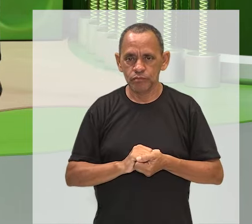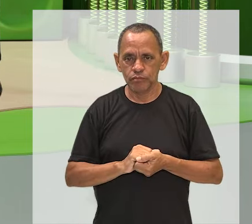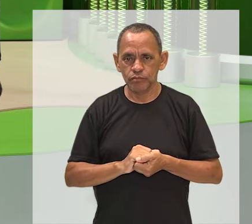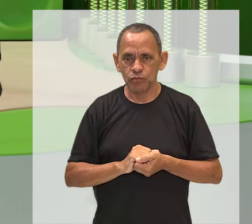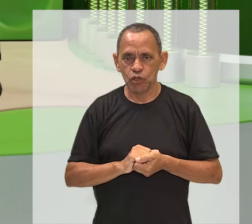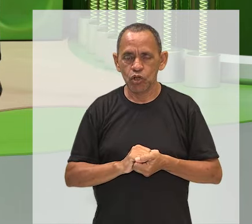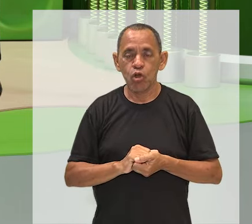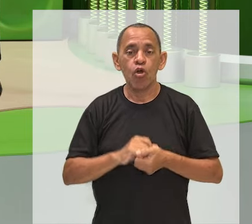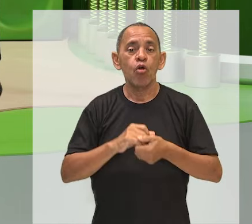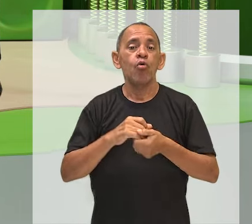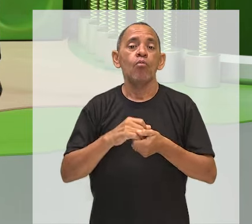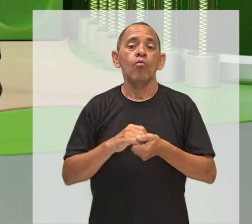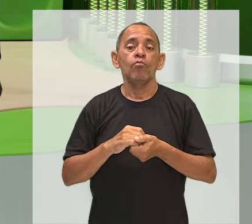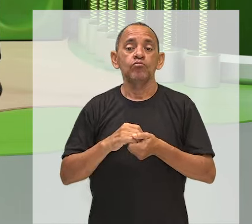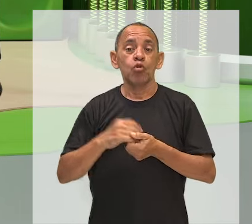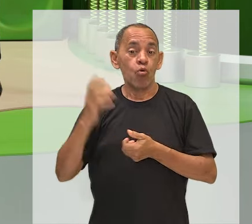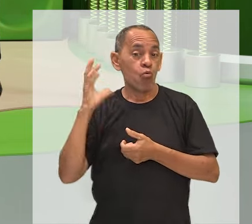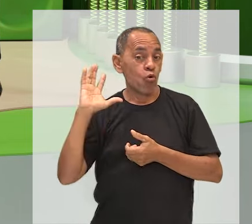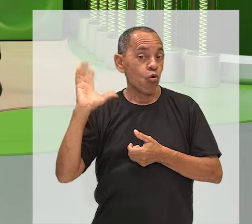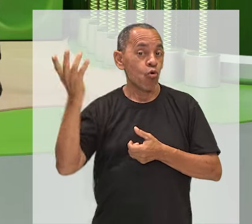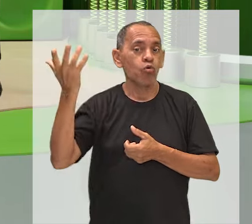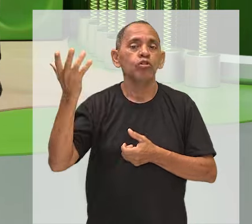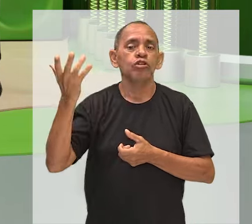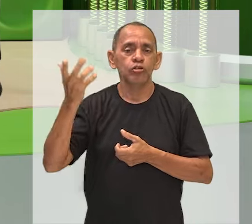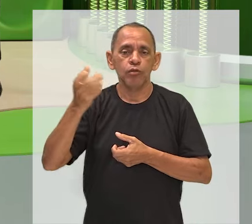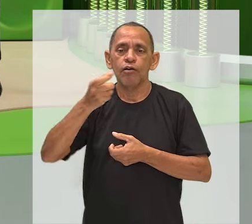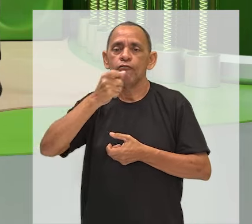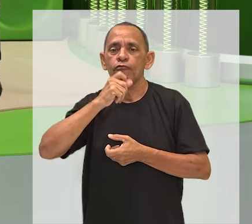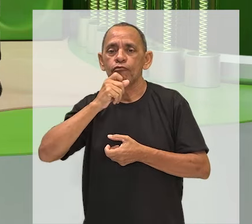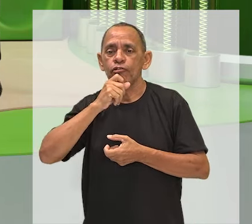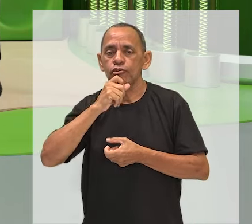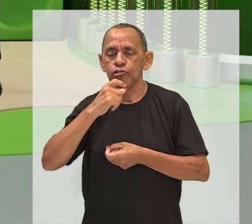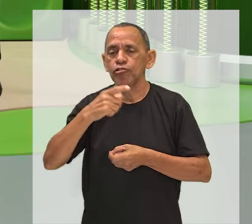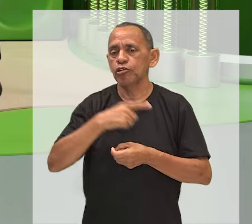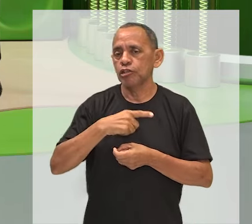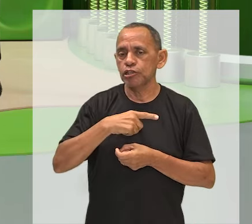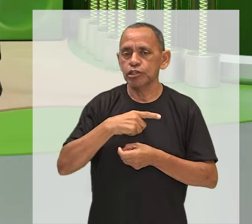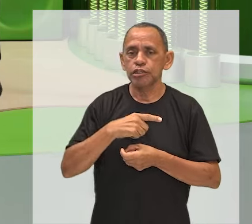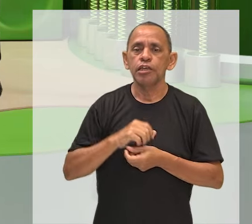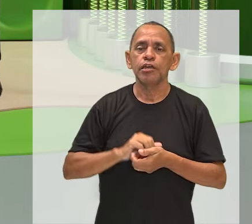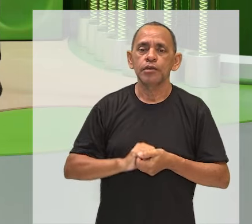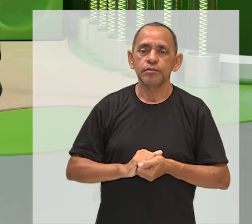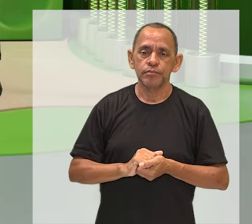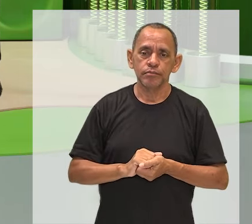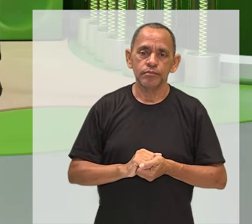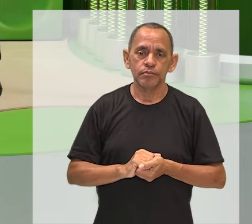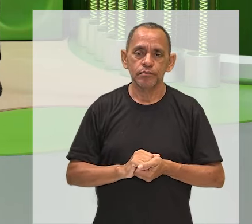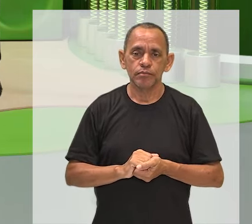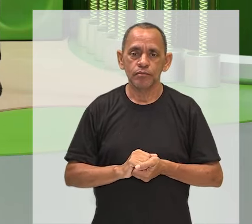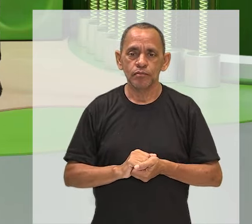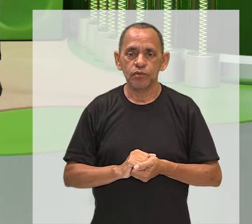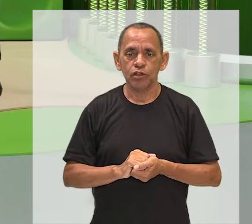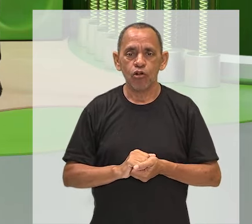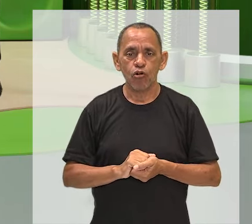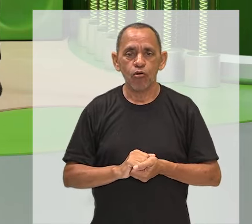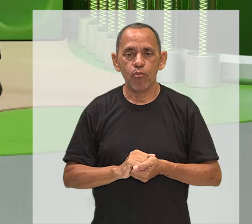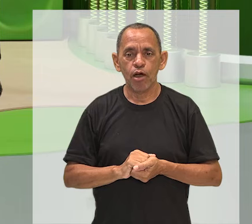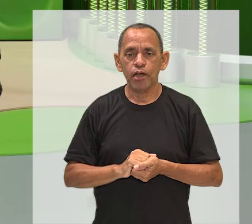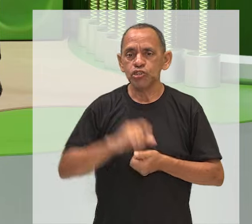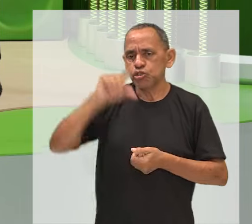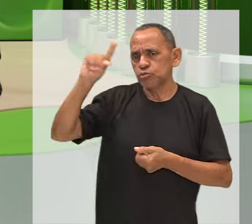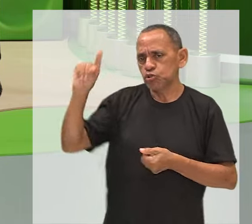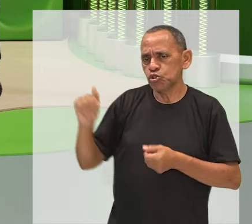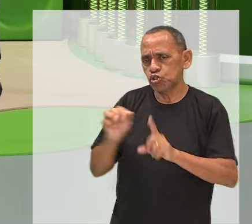e também um clima frio, né, elas vão sofrer ali uma brusca queda de temperatura, né, e aí vão se dispersar ali